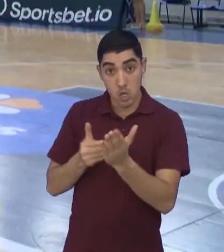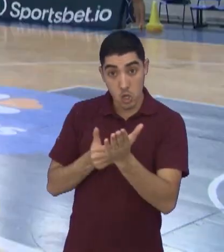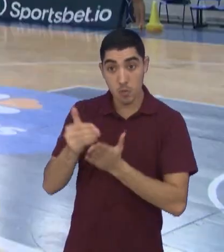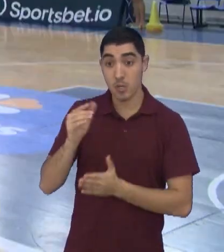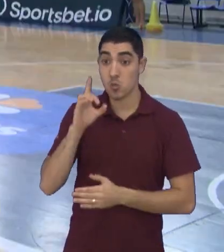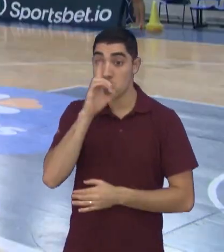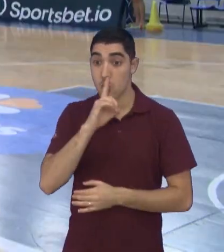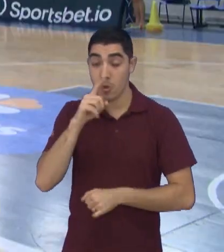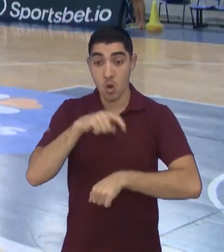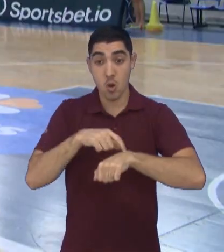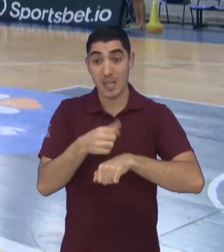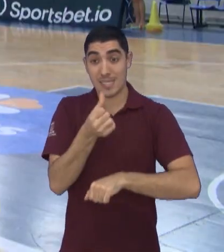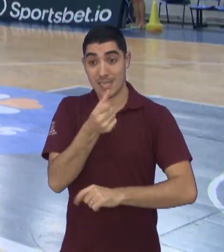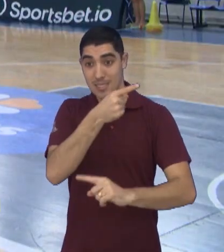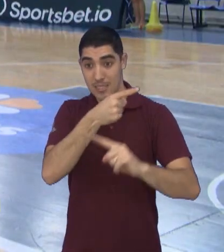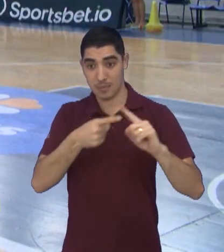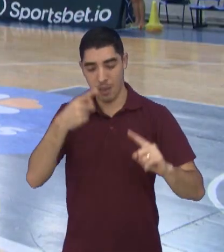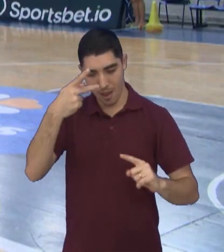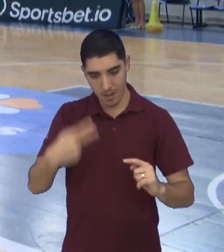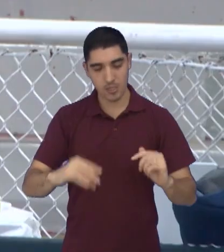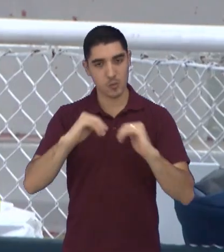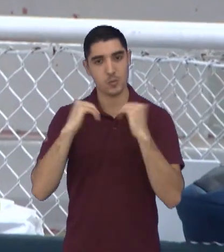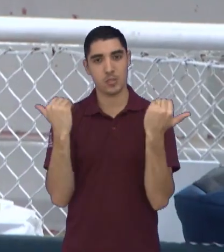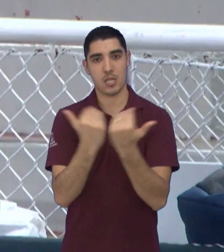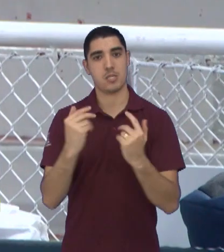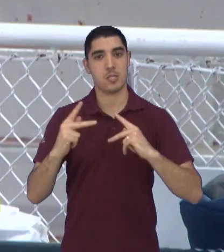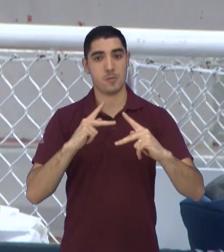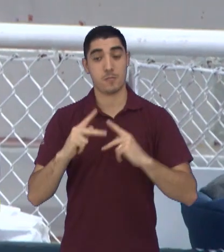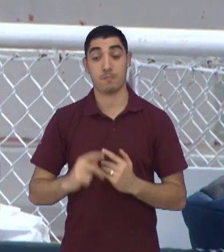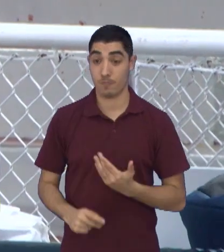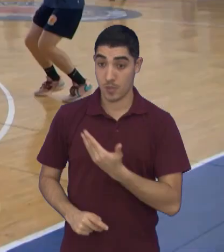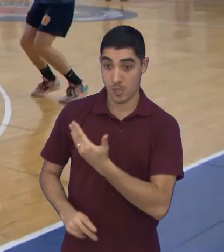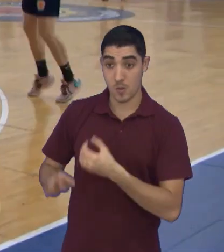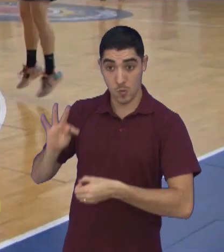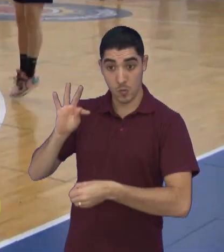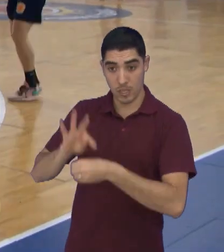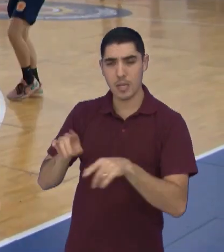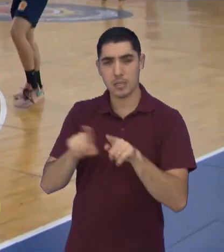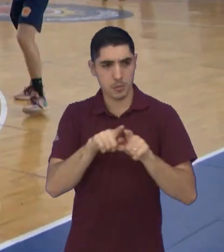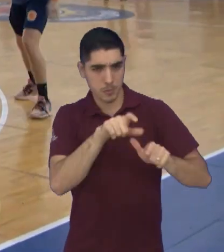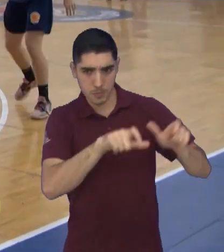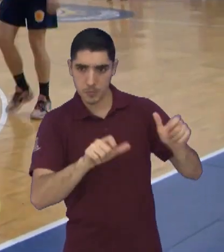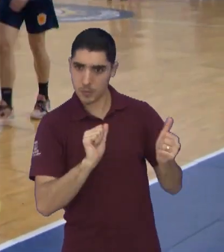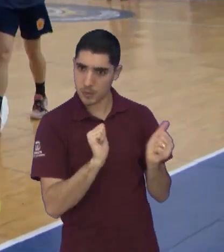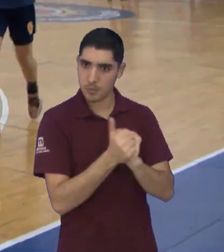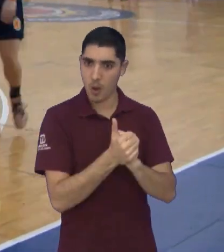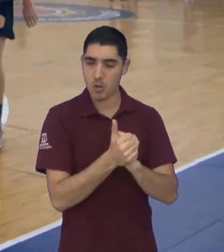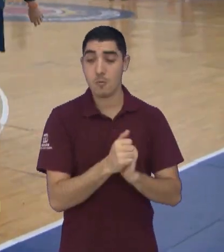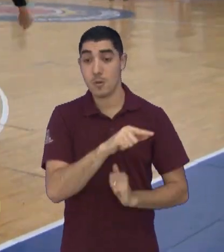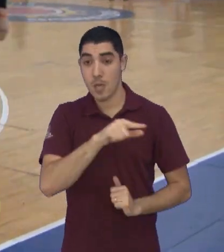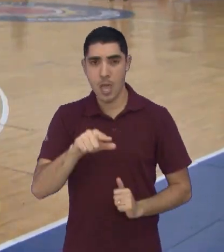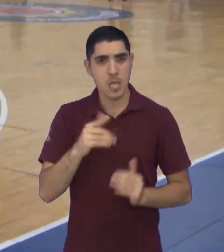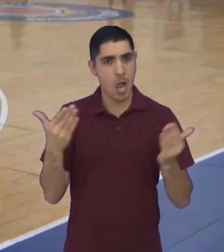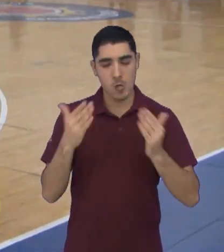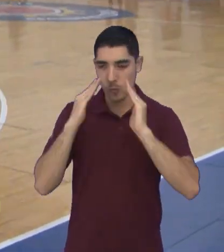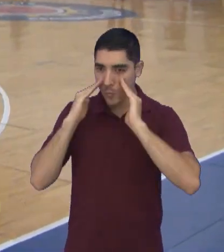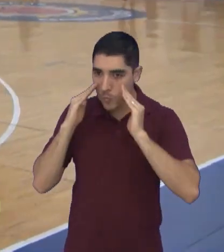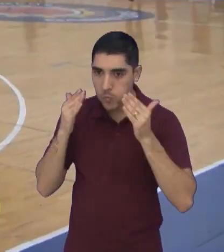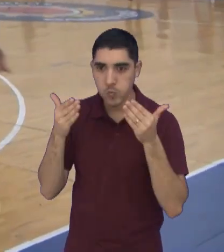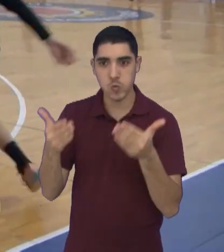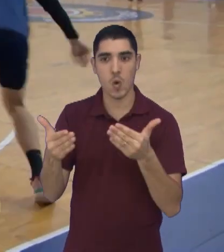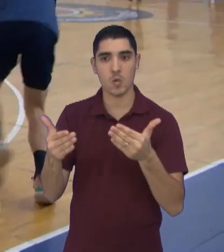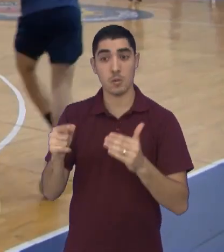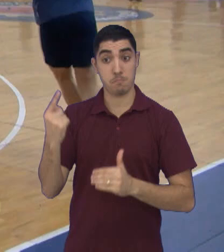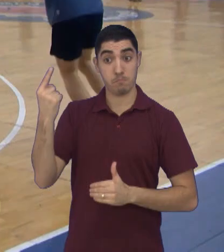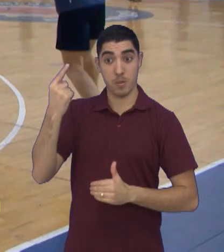às 18h30, no ginásio Lineu de Moura. E tanto o técnico quanto os jogadores só têm olhos para esse primeiro